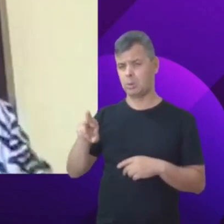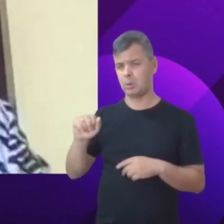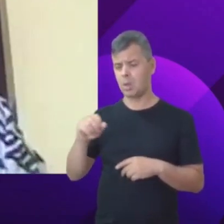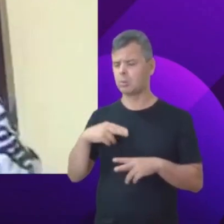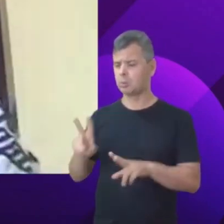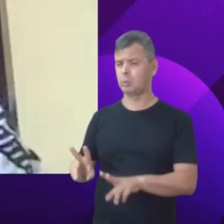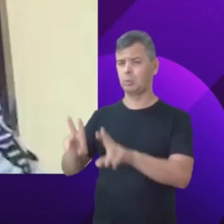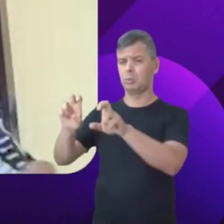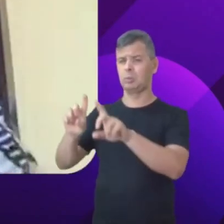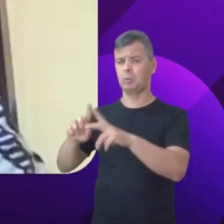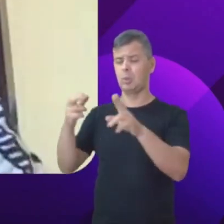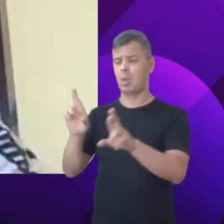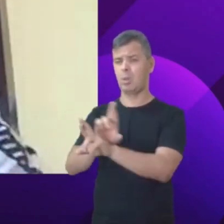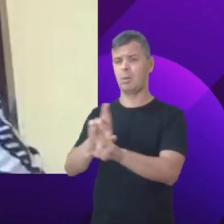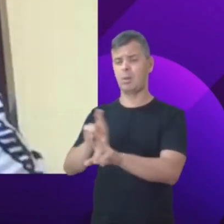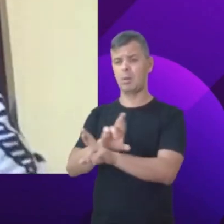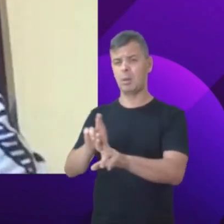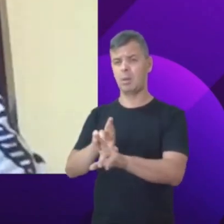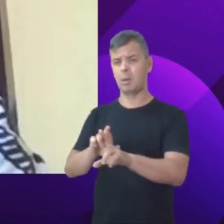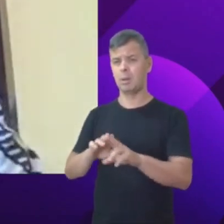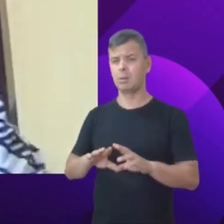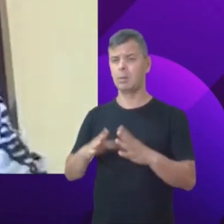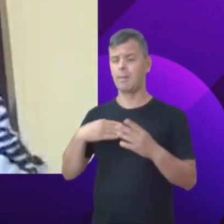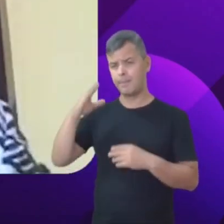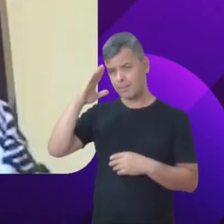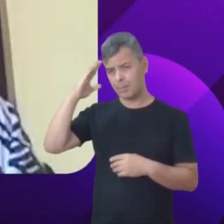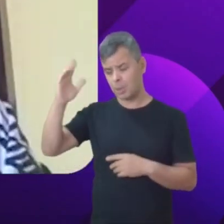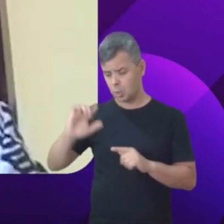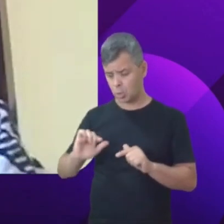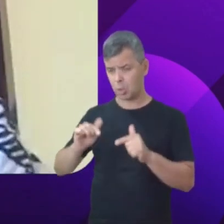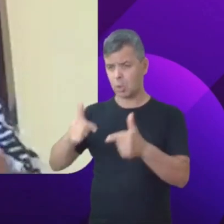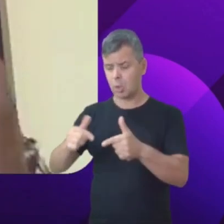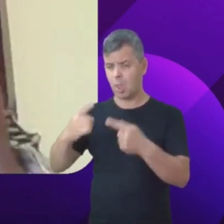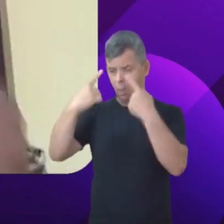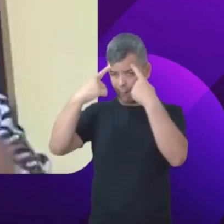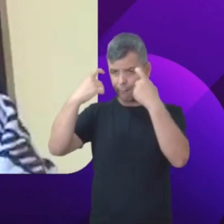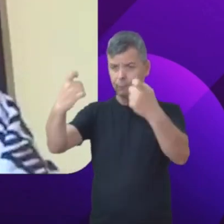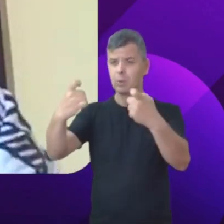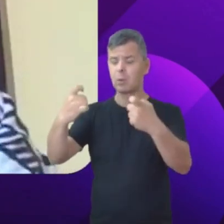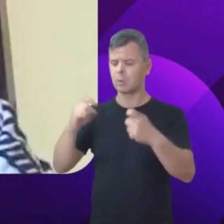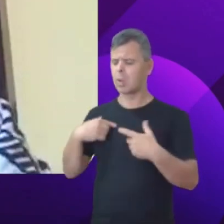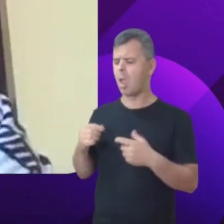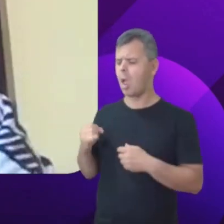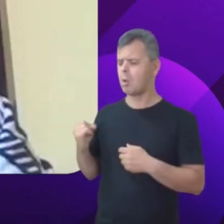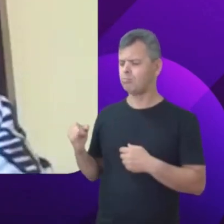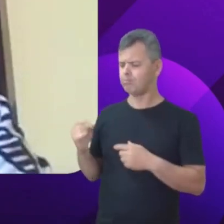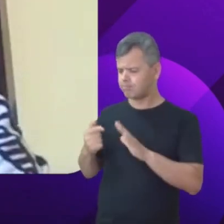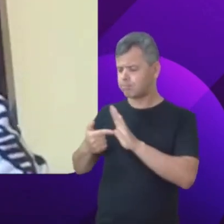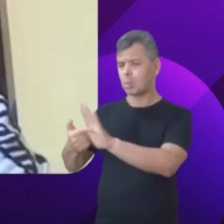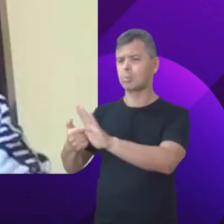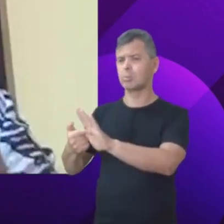as pautas estão todas relacionadas, principalmente ao enfrentamento da violência, acho que isso é um ponto importante de